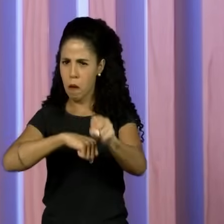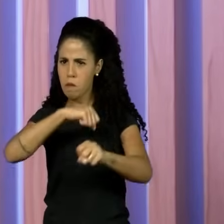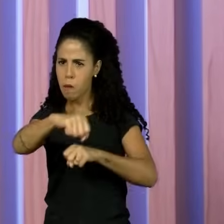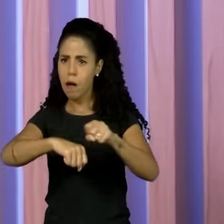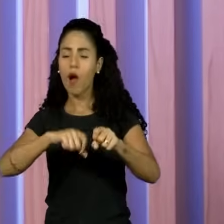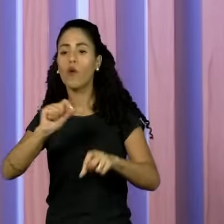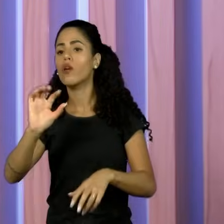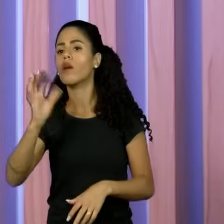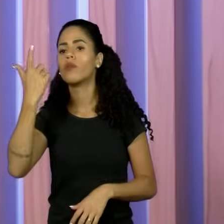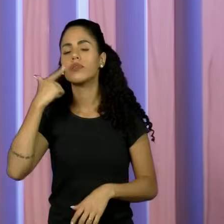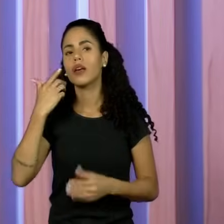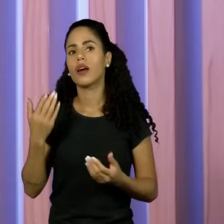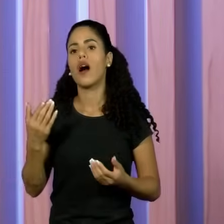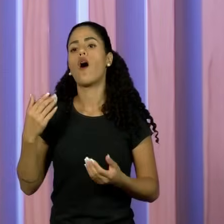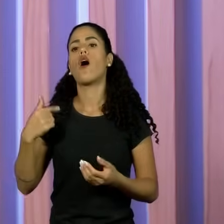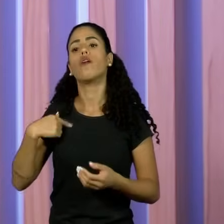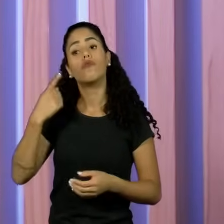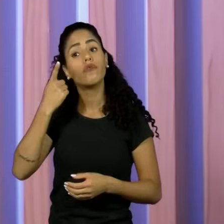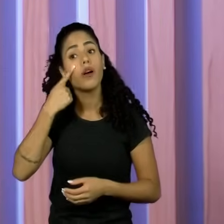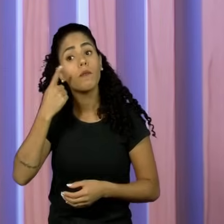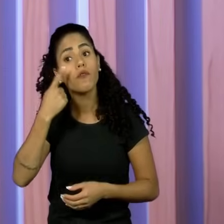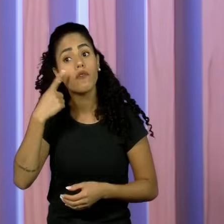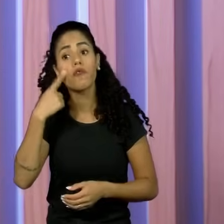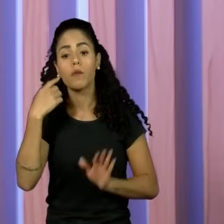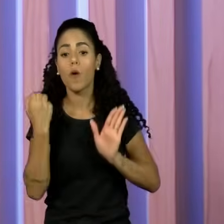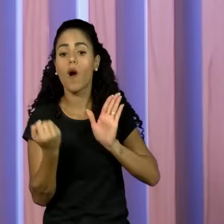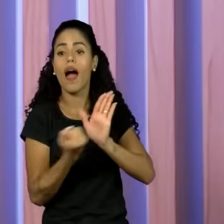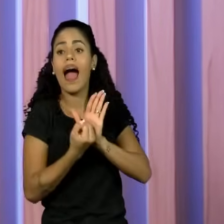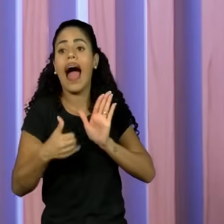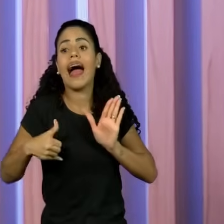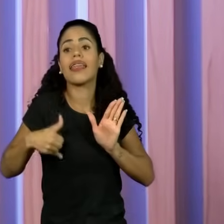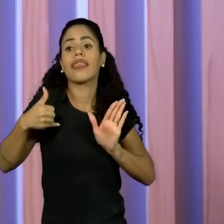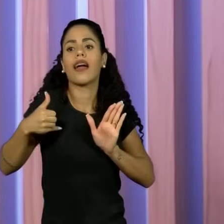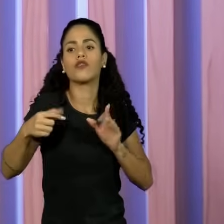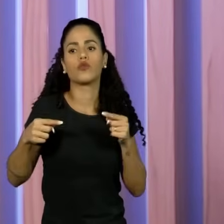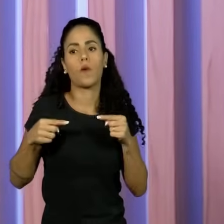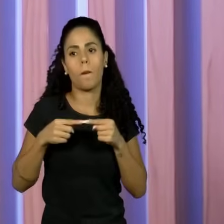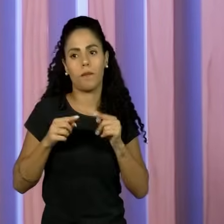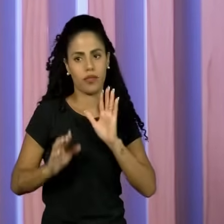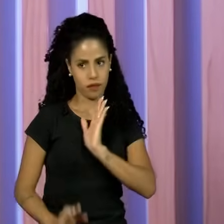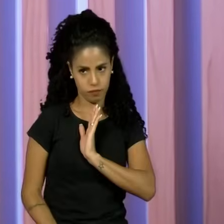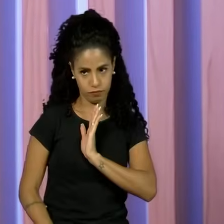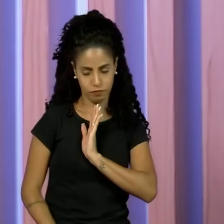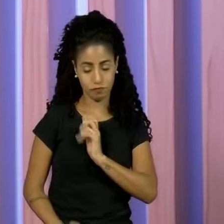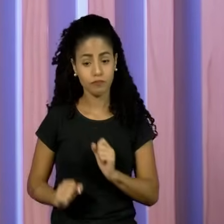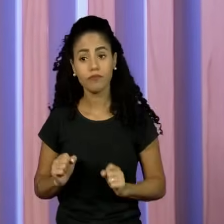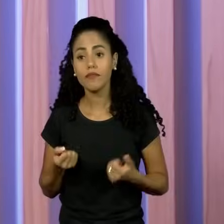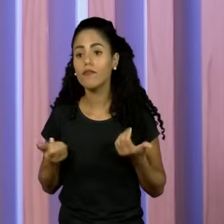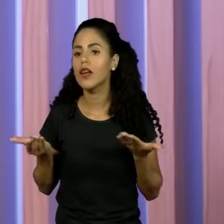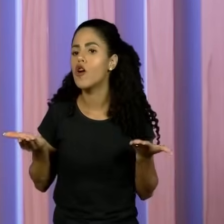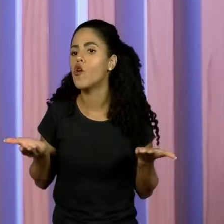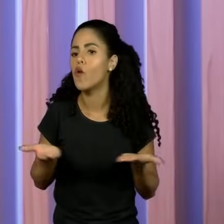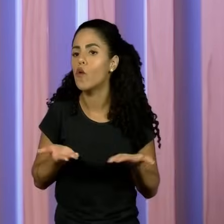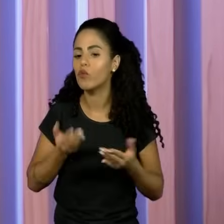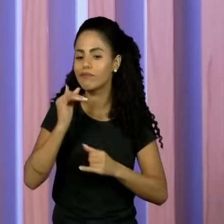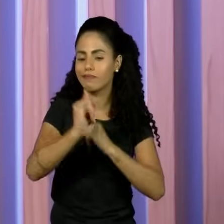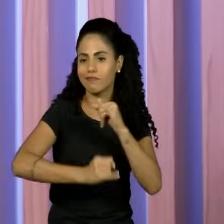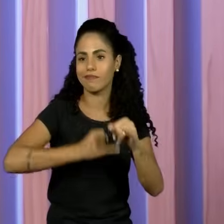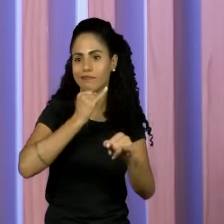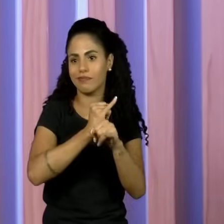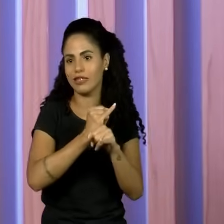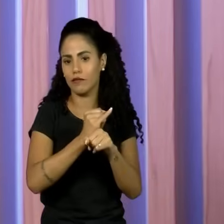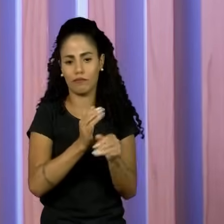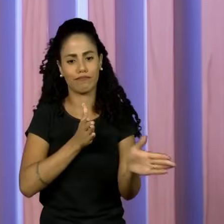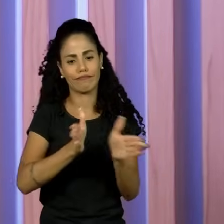tentou levantar a bandeira de, ok, vamos classificá-los e vamos fazer isso, né? Hoje, com o fato da internet estar de